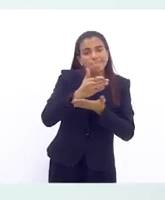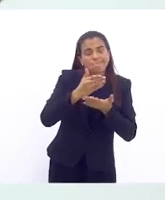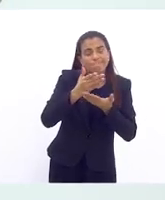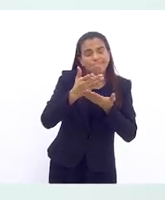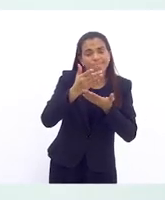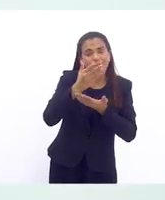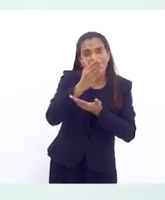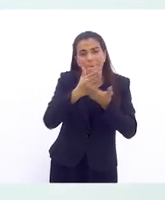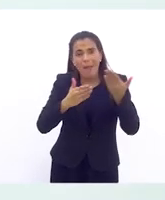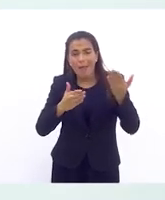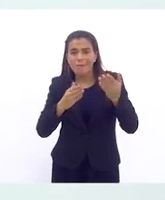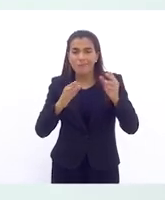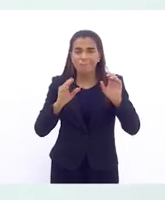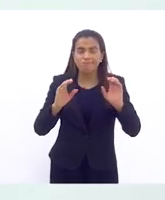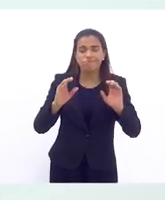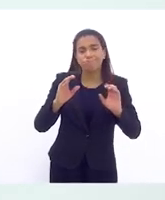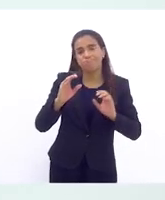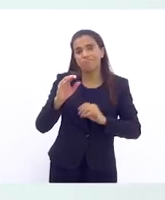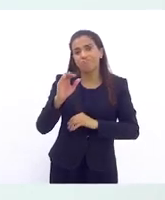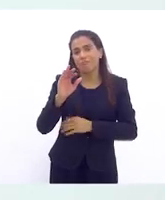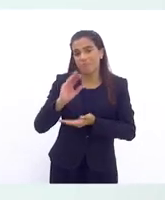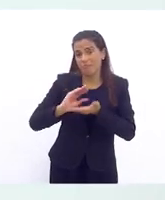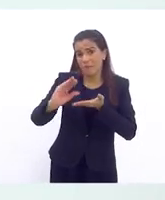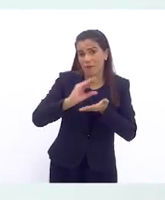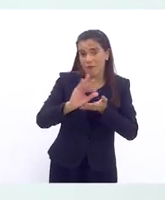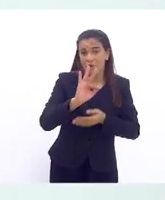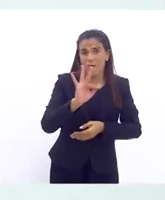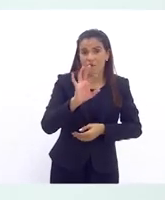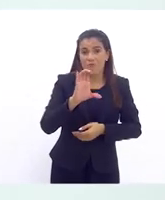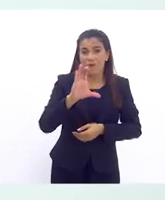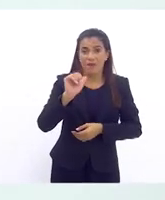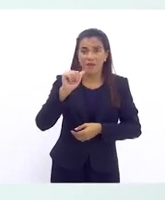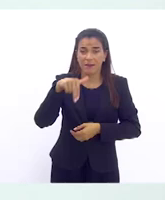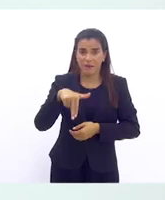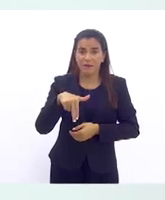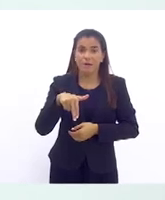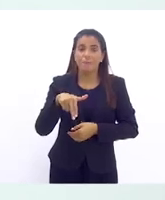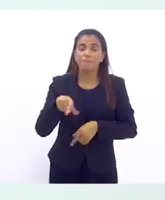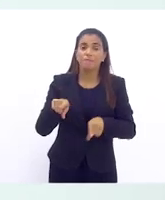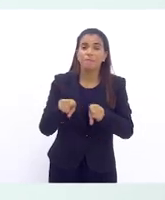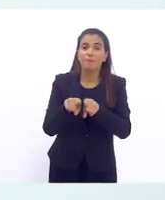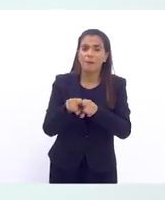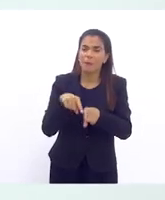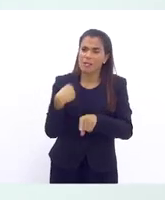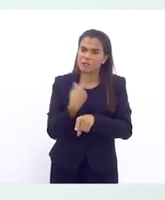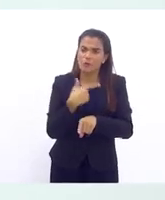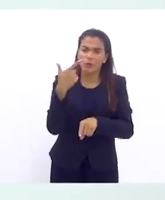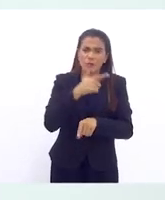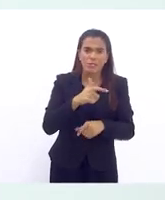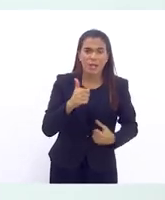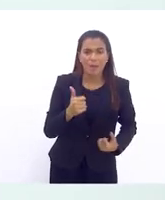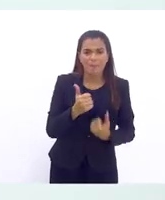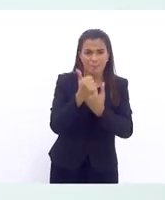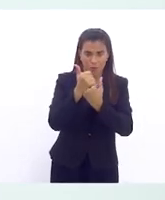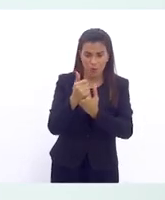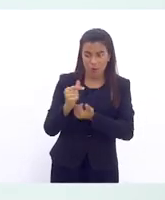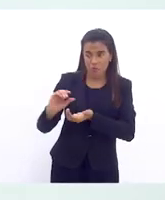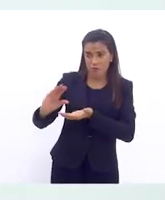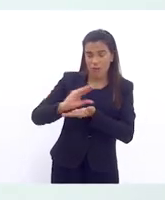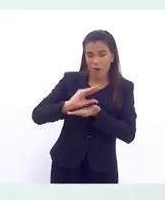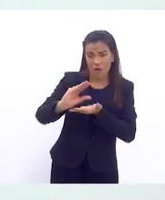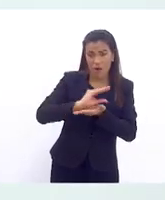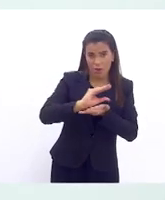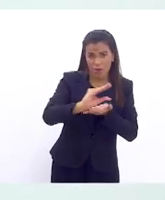projetos fomentados pelo fecan que a gente pode também ter aí uma um apoio entre os valores investidos